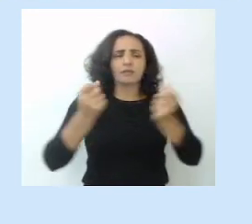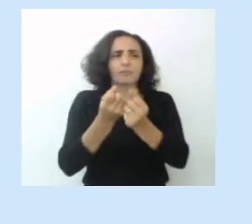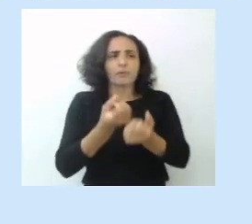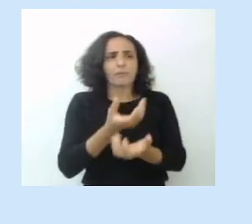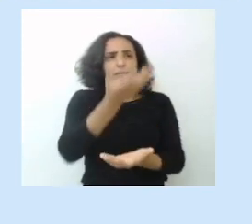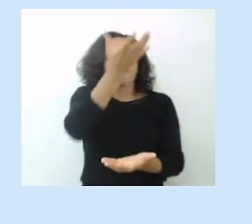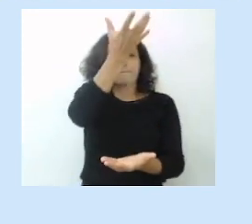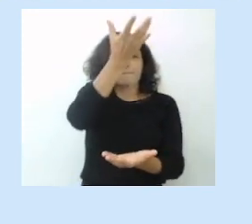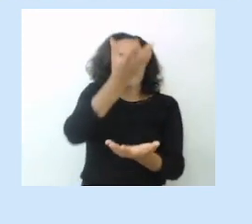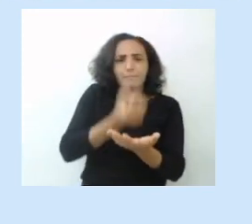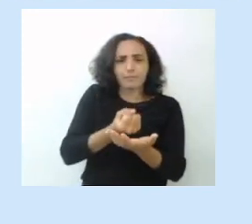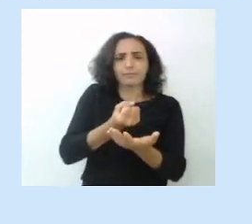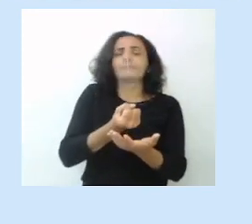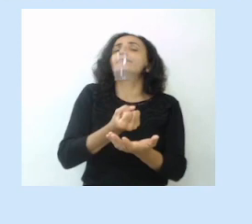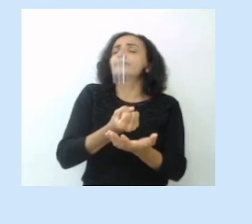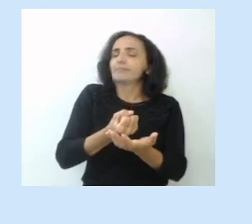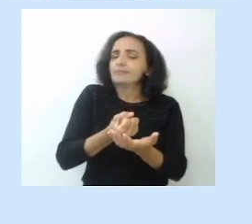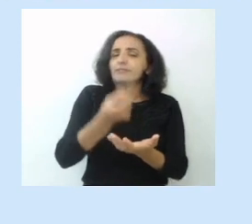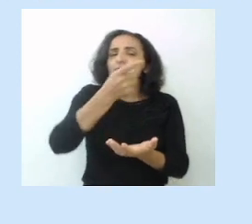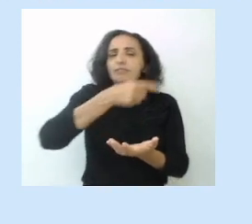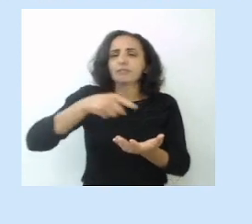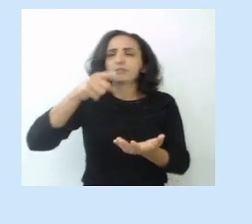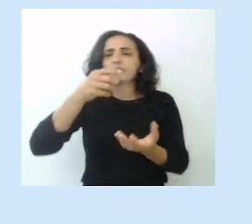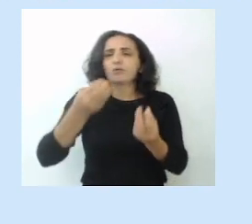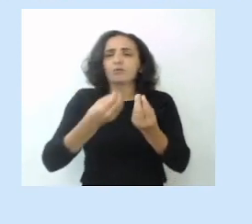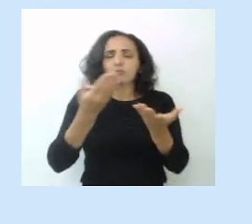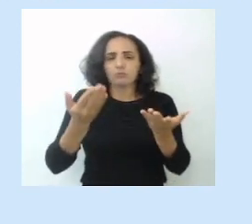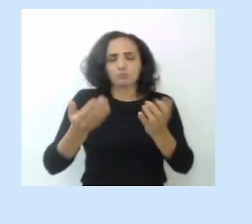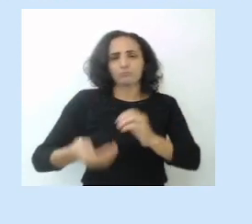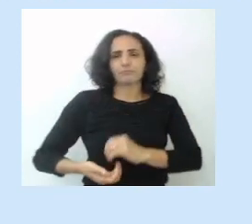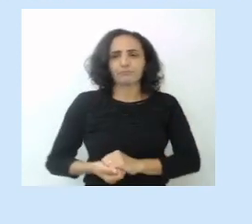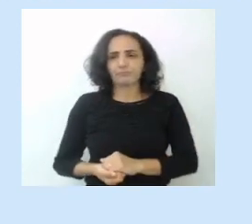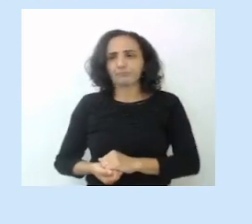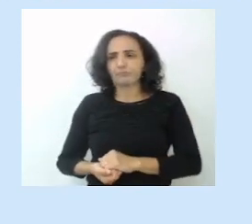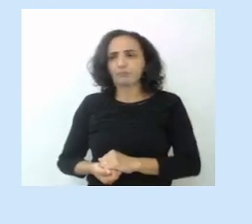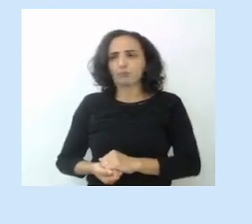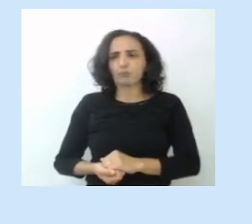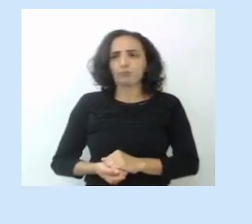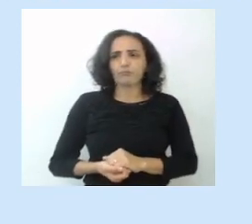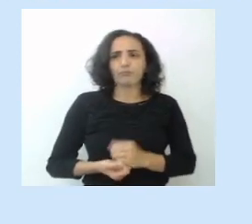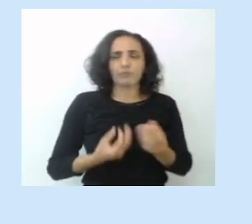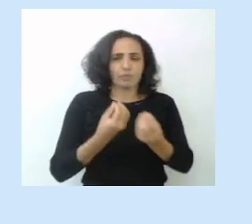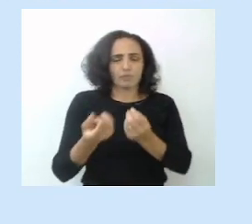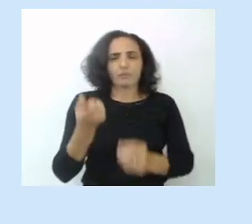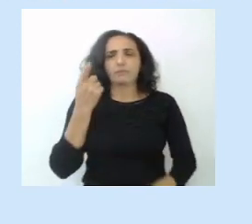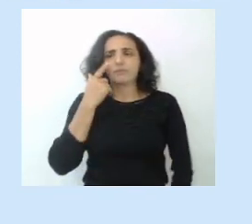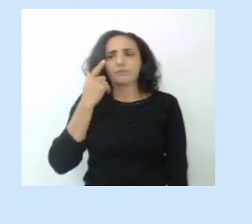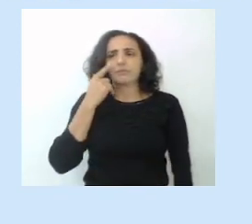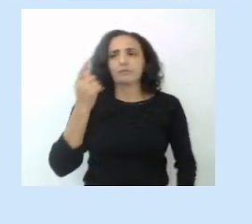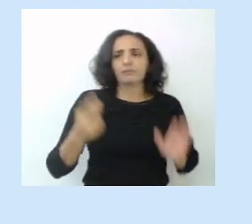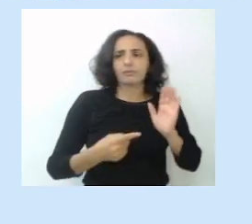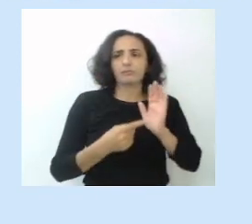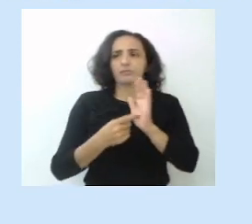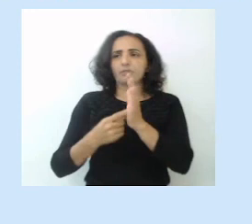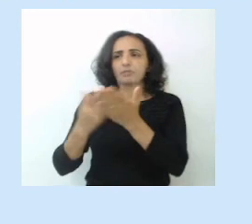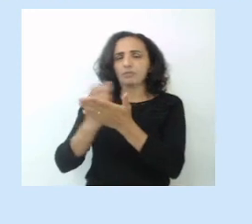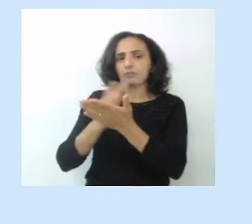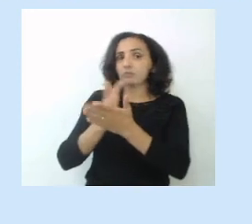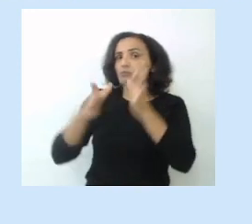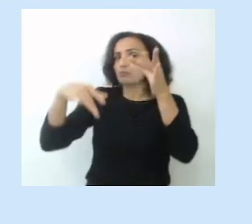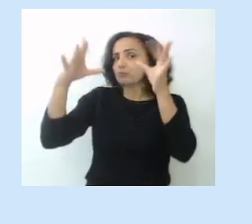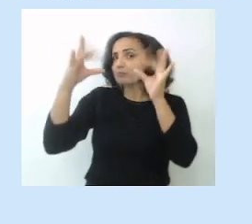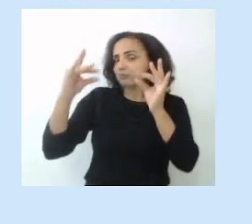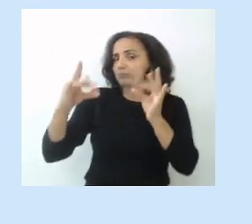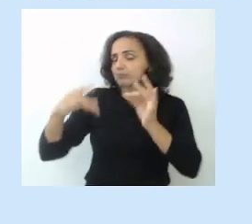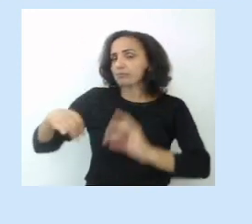o sinal de transmissão. E esse focozinho aqui, ó, a gente chama de foco, ele também tem um porquê aí, né?